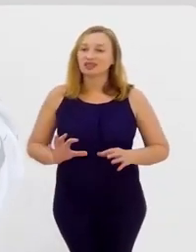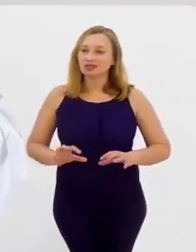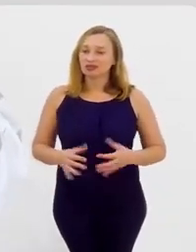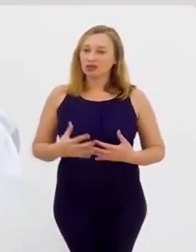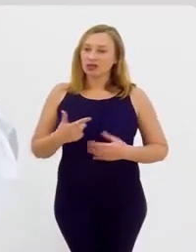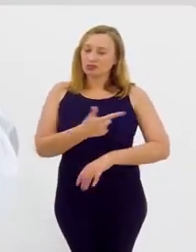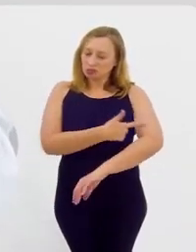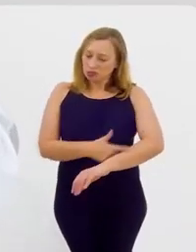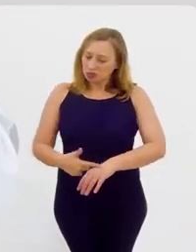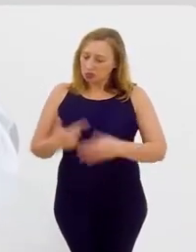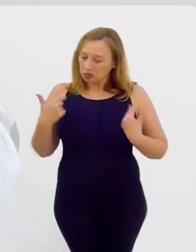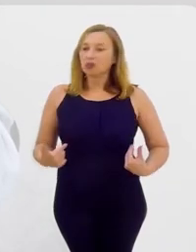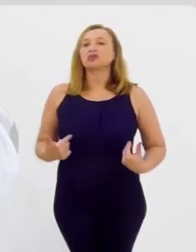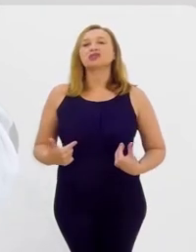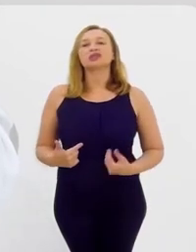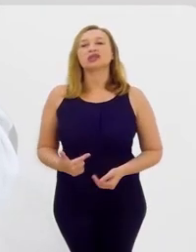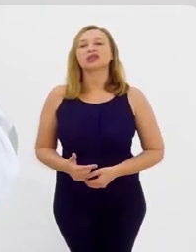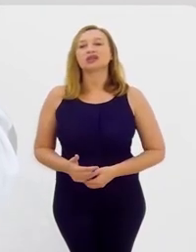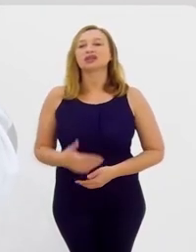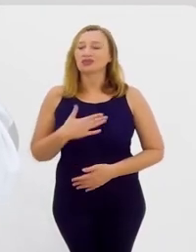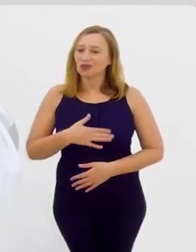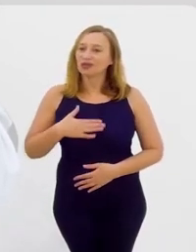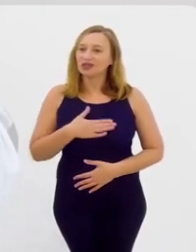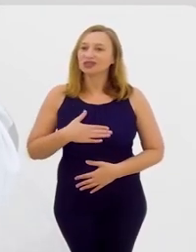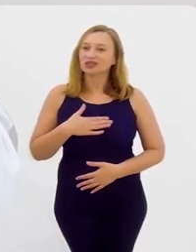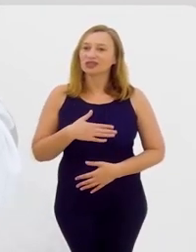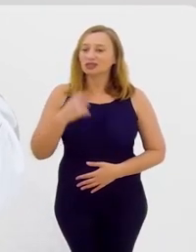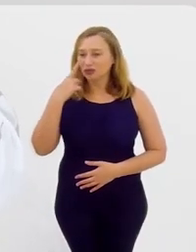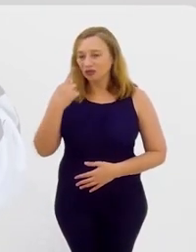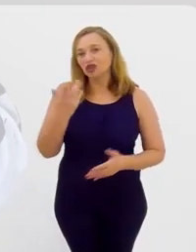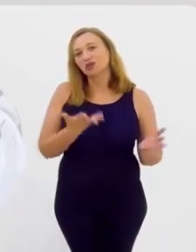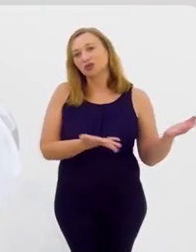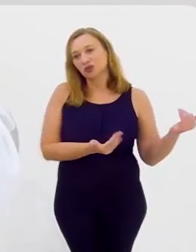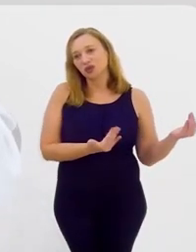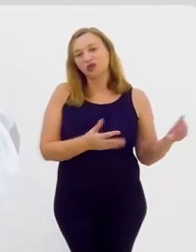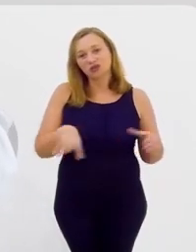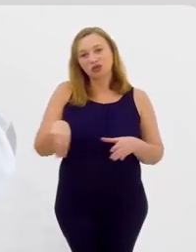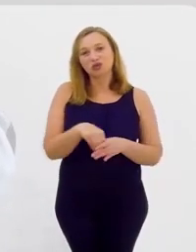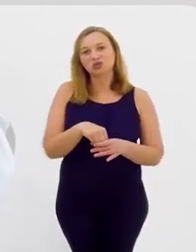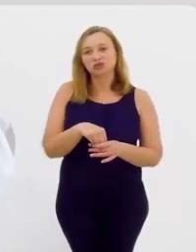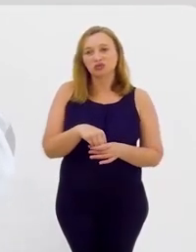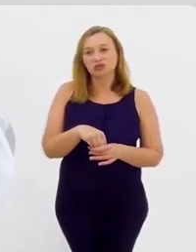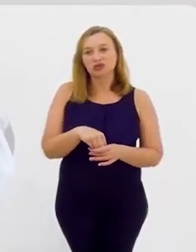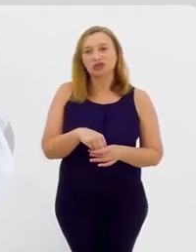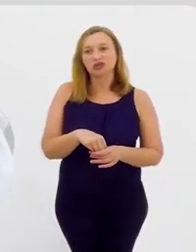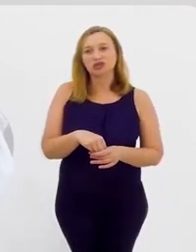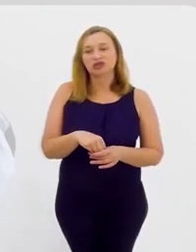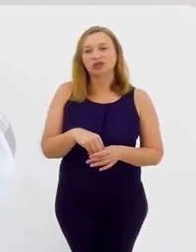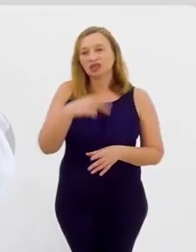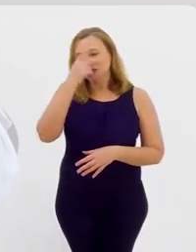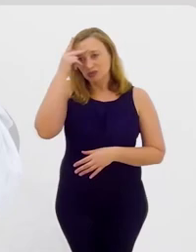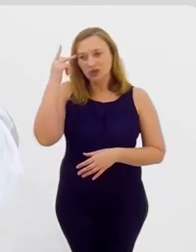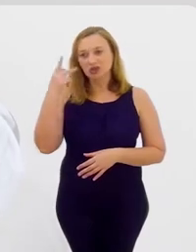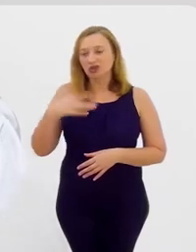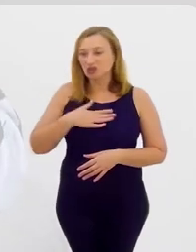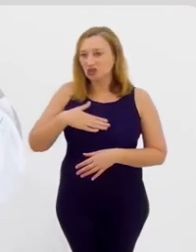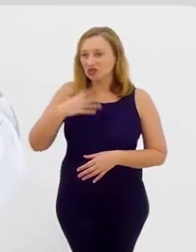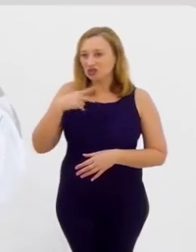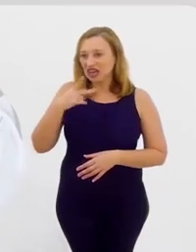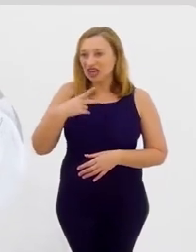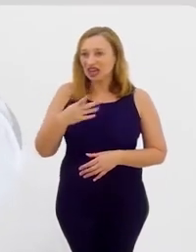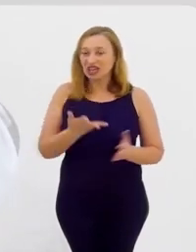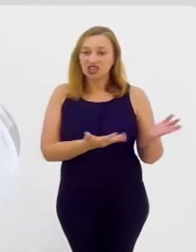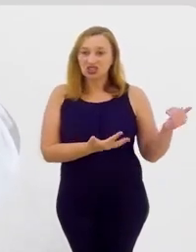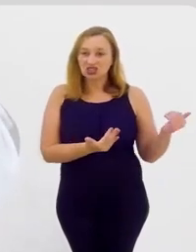sempre muito, sabe, a postura deles. Então, assim, eu gosto muito quando eu vejo jovens envolvidos. As